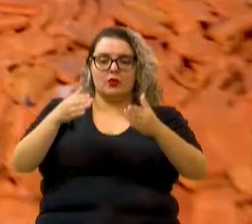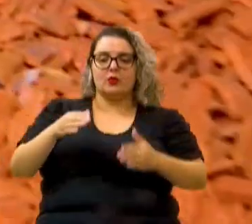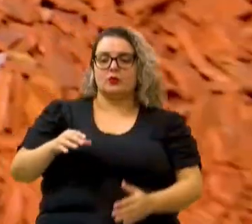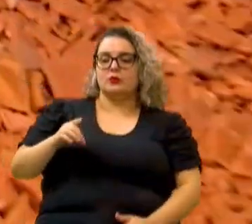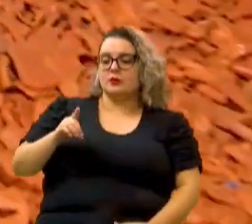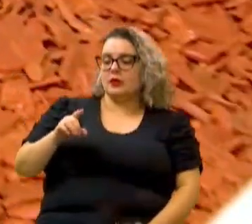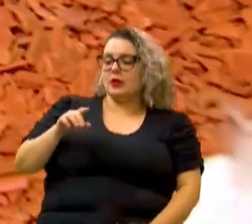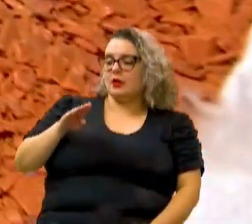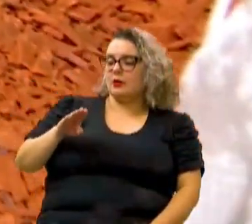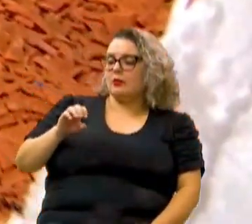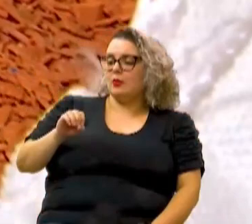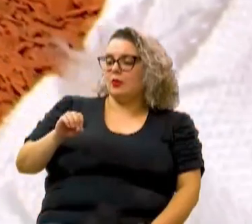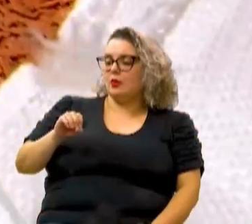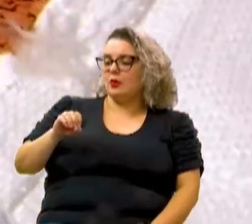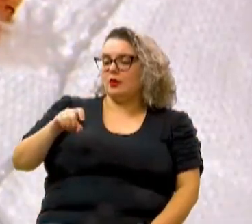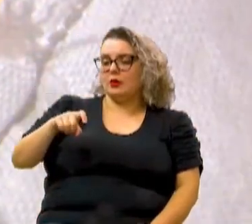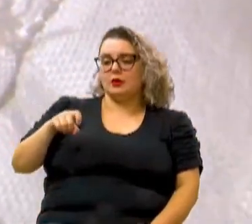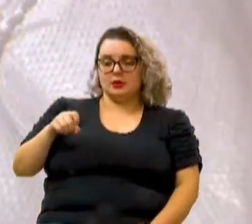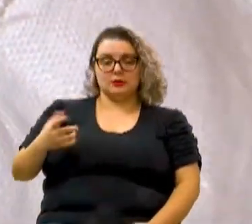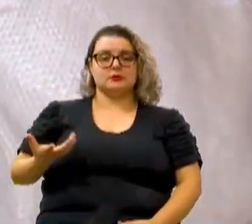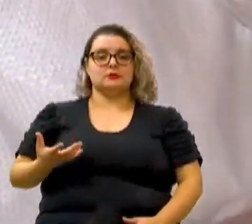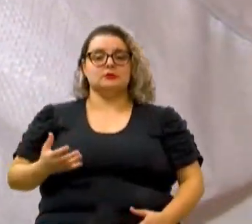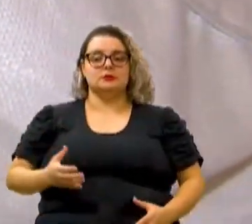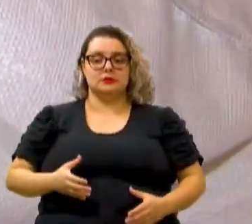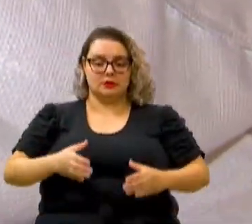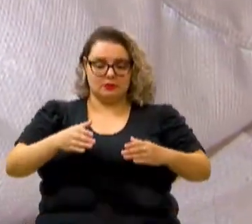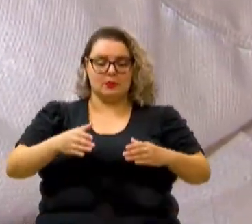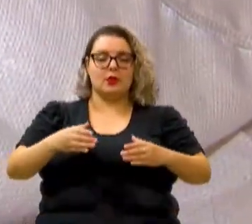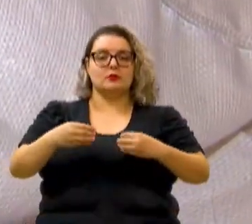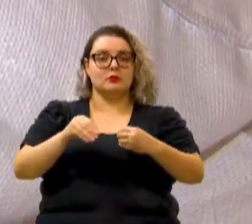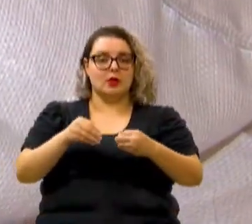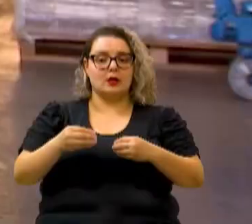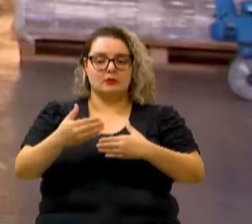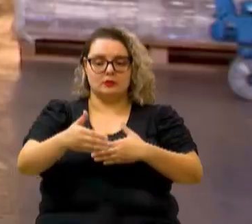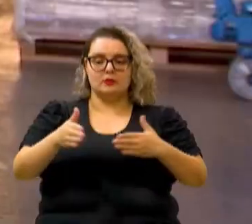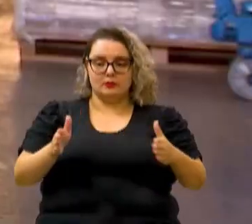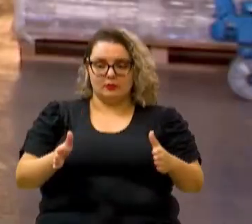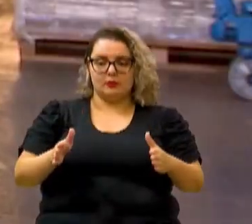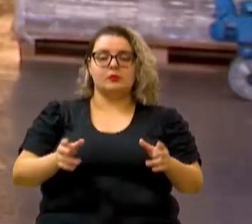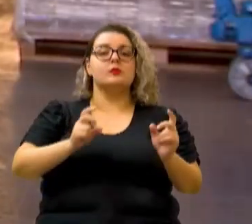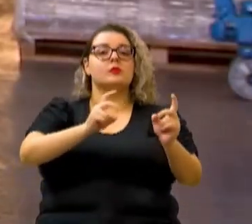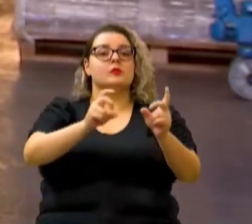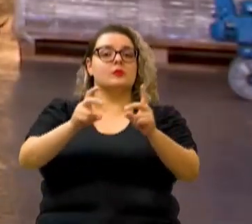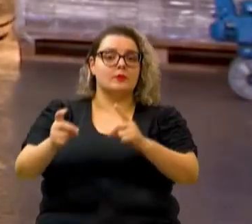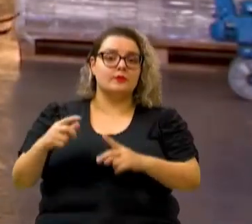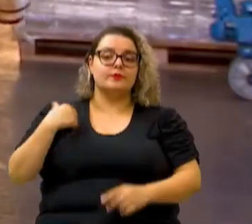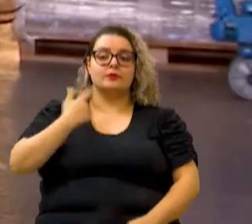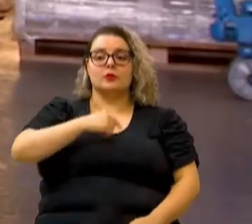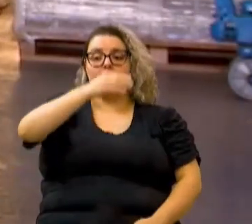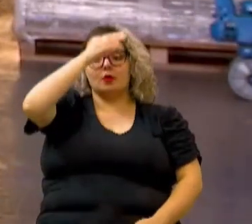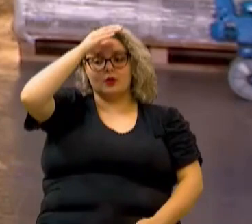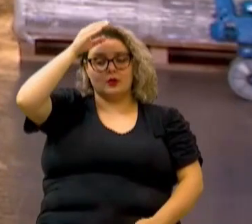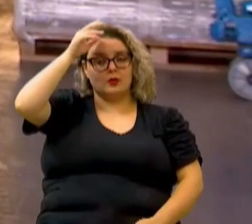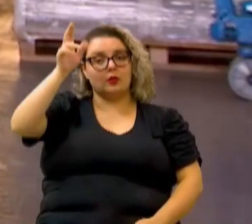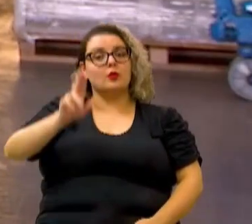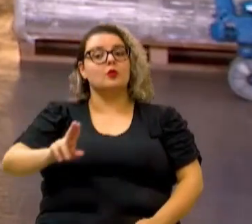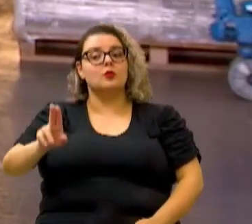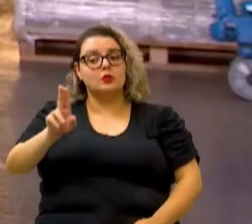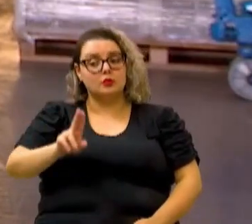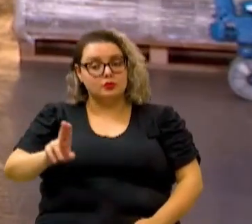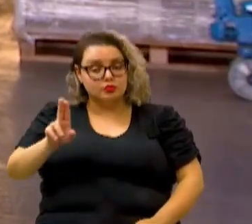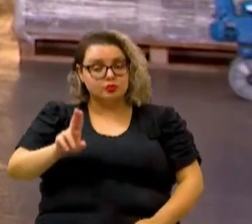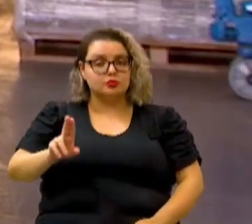Terra em geral. O foco da Ecobox é a economia circular. Então nós produzimos caixas plásticas, essas caixas são vendidas para os